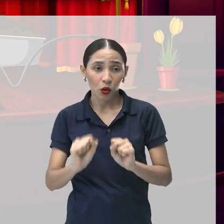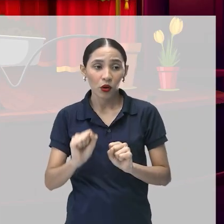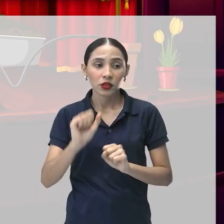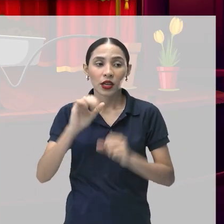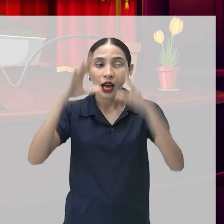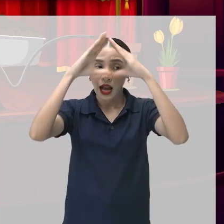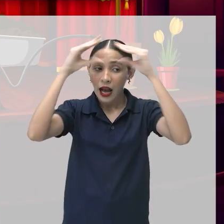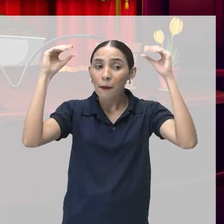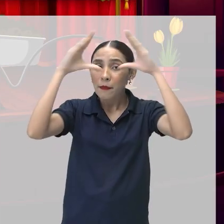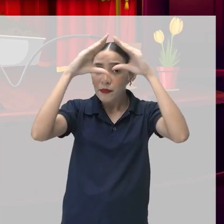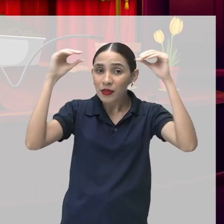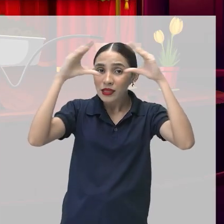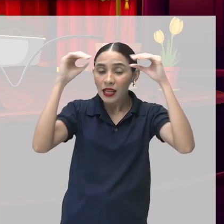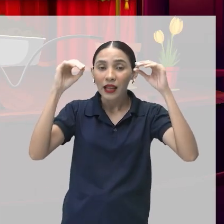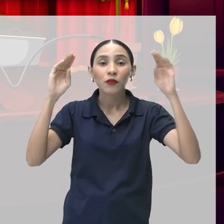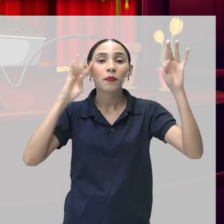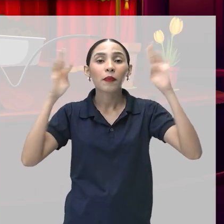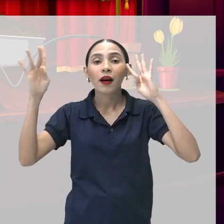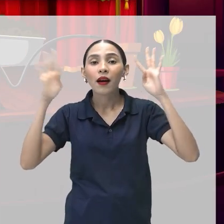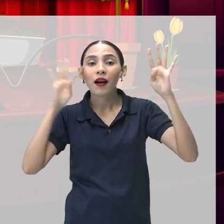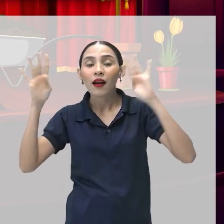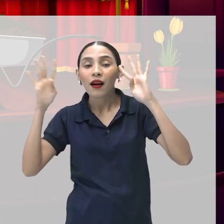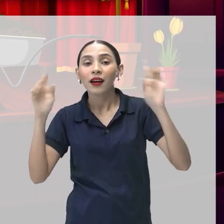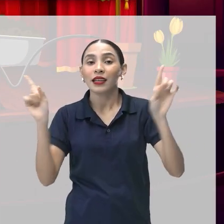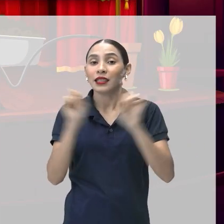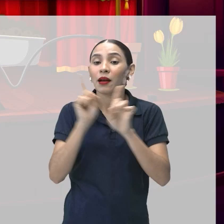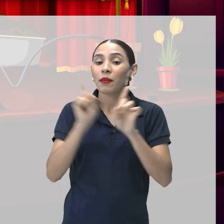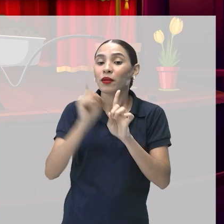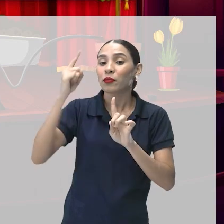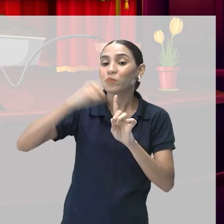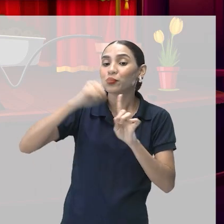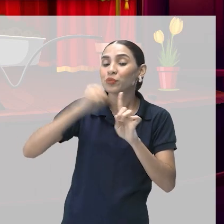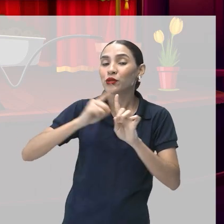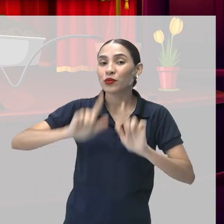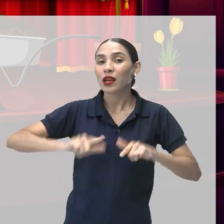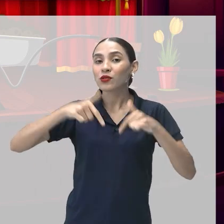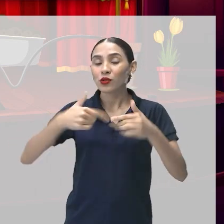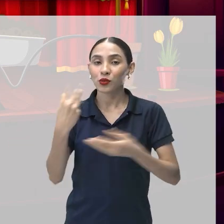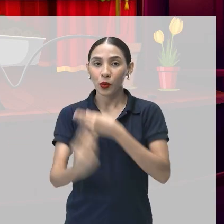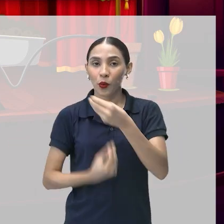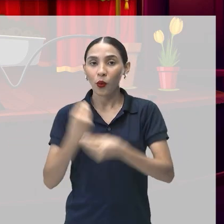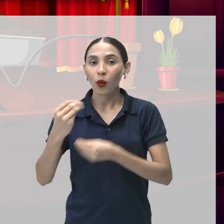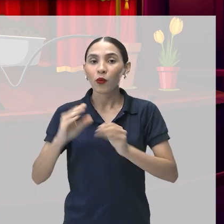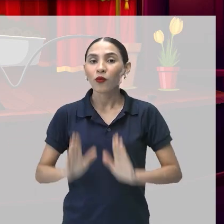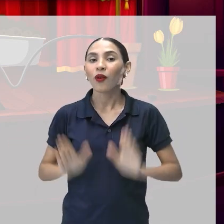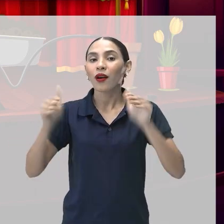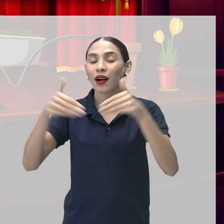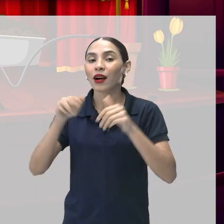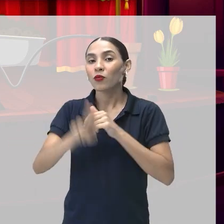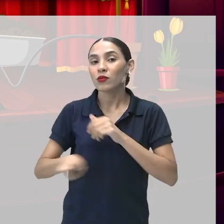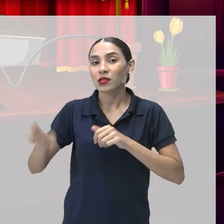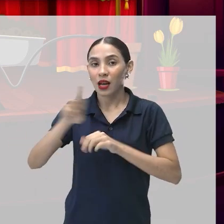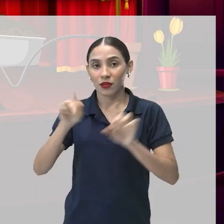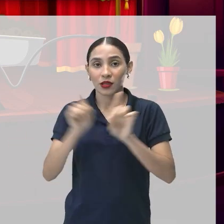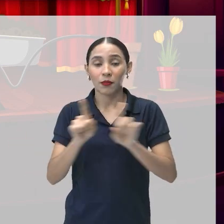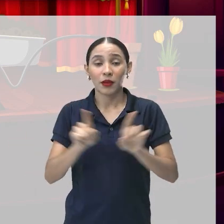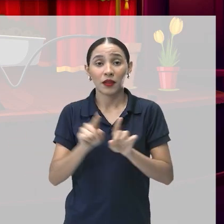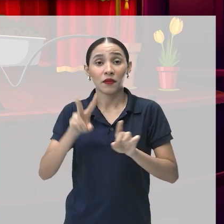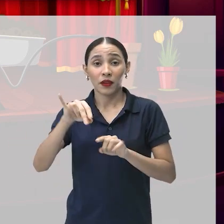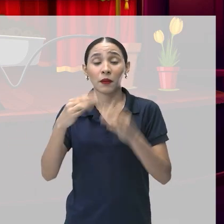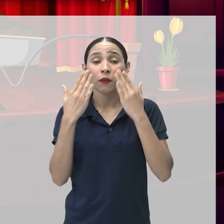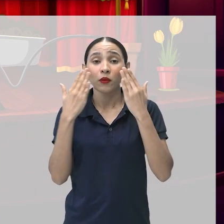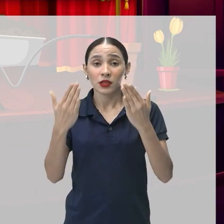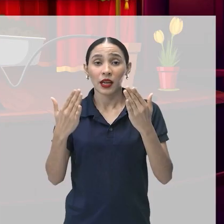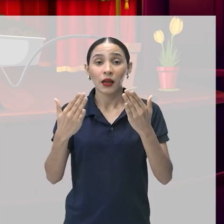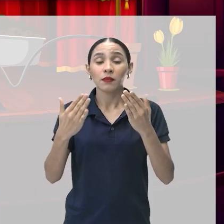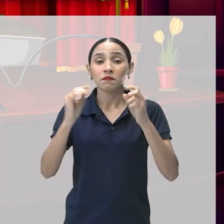abstrato. Apenas a imaginação e a forma e os gestos como vão estar sendo utilizados, eles vão